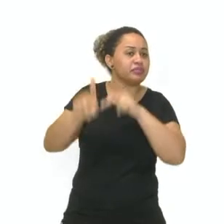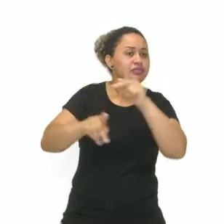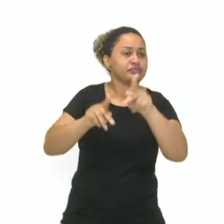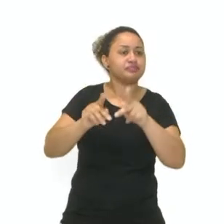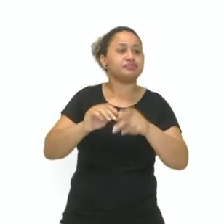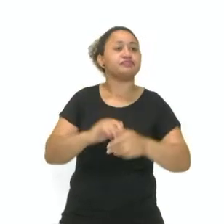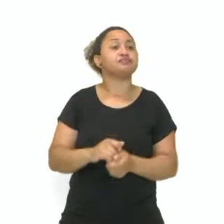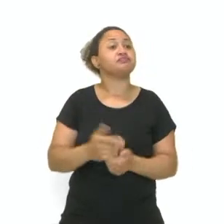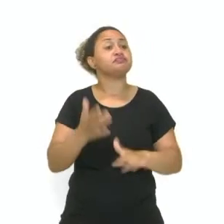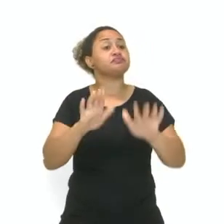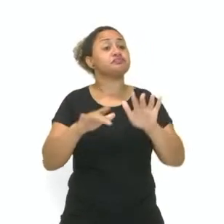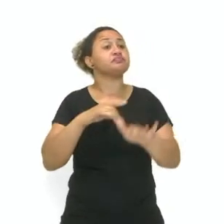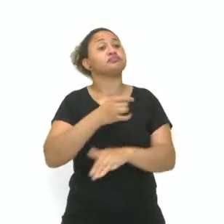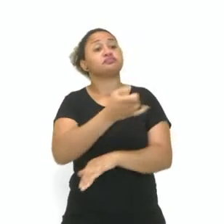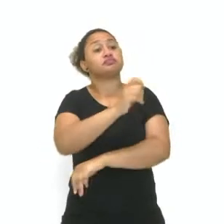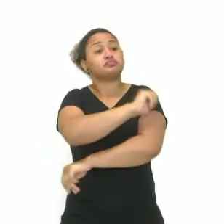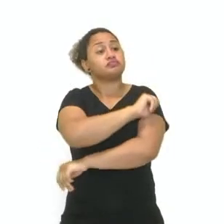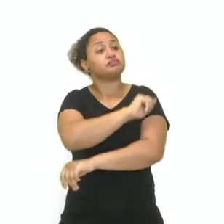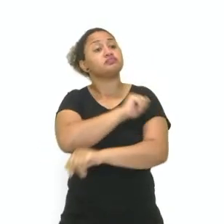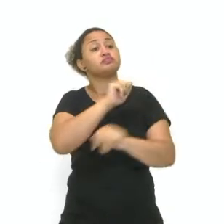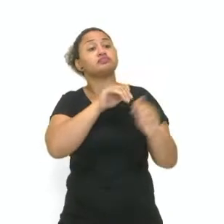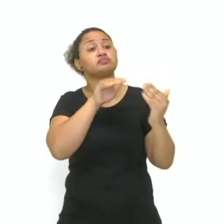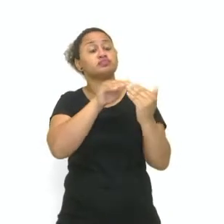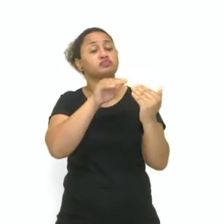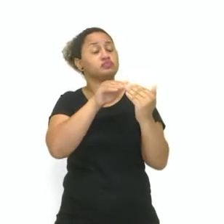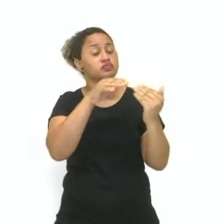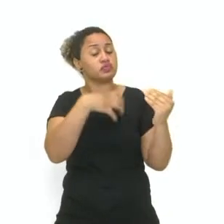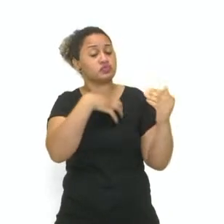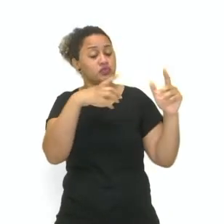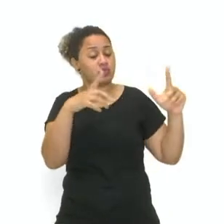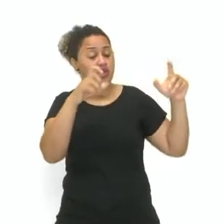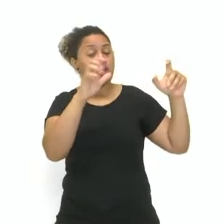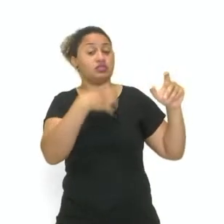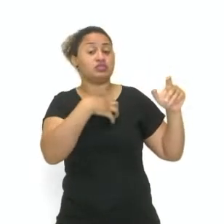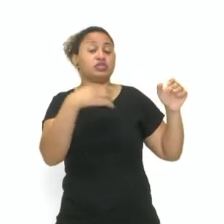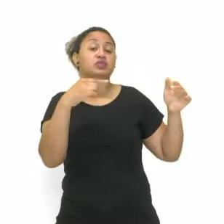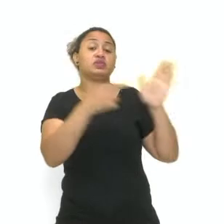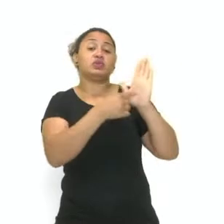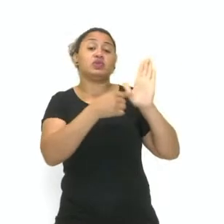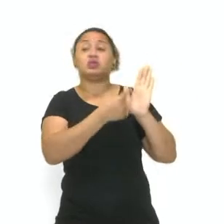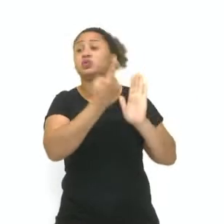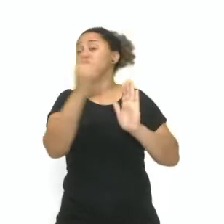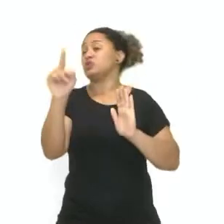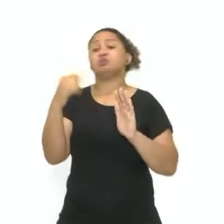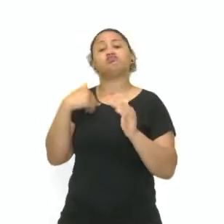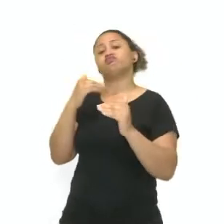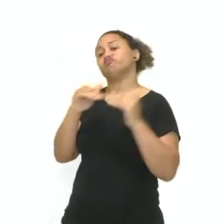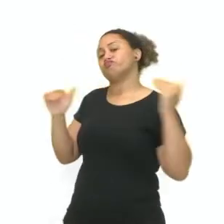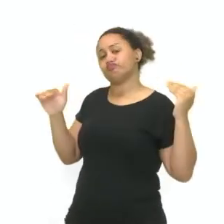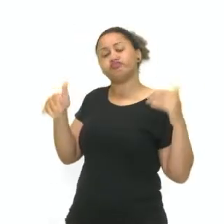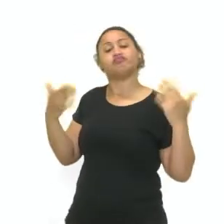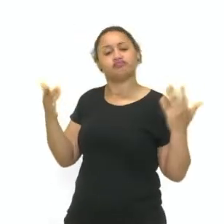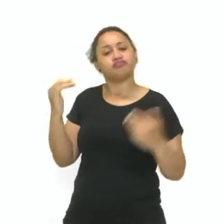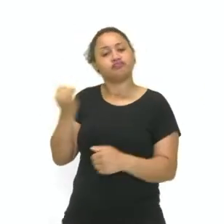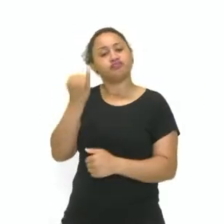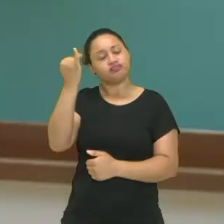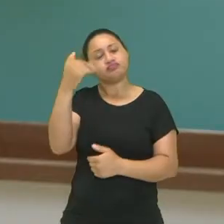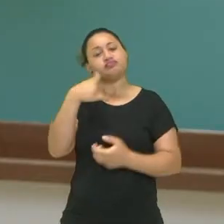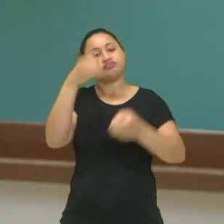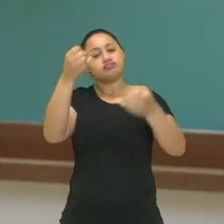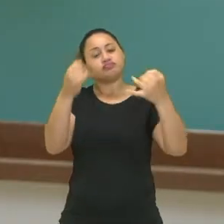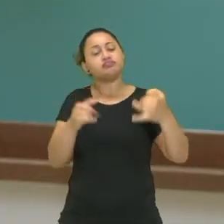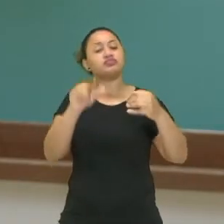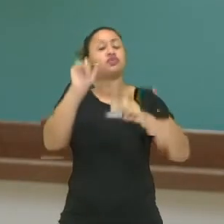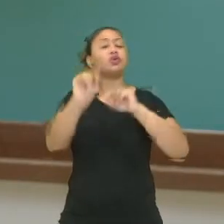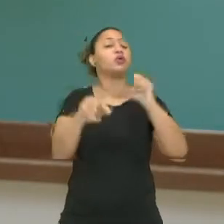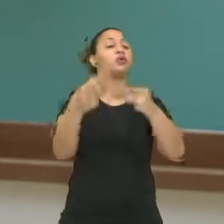alunos podem concordar que a fotografia citada é uma forma de denúncia e outros não. O importante é argumentar sobre os motivos de